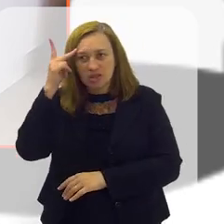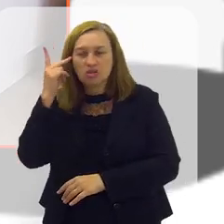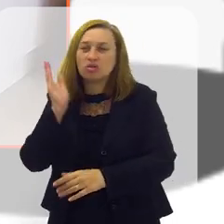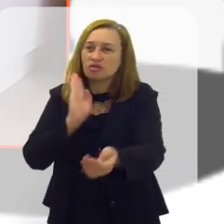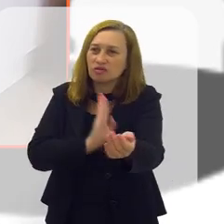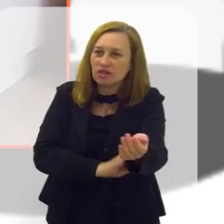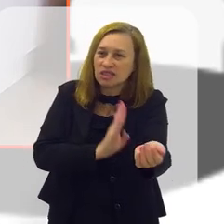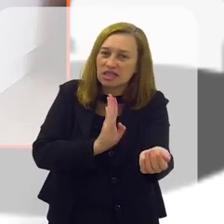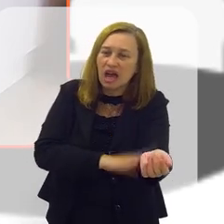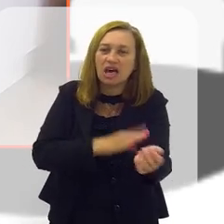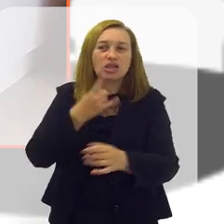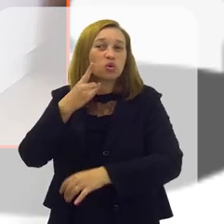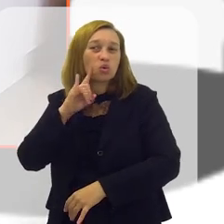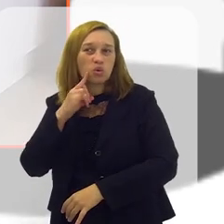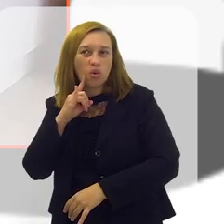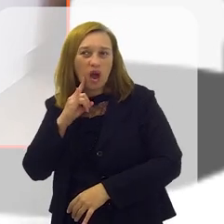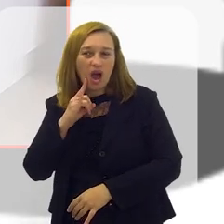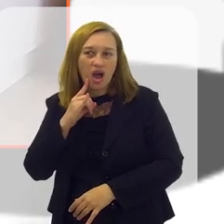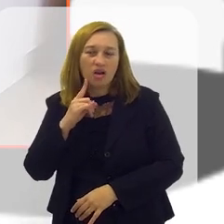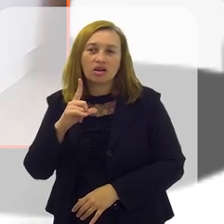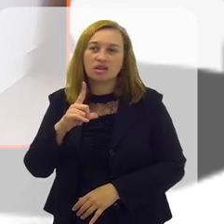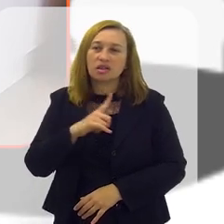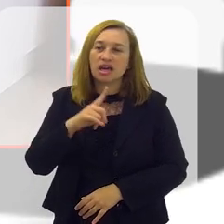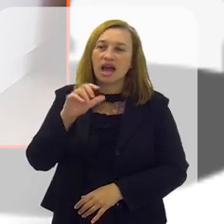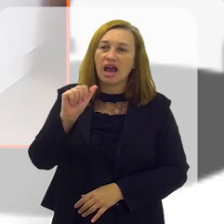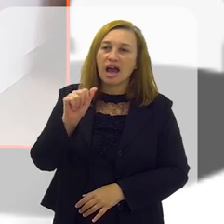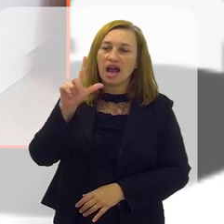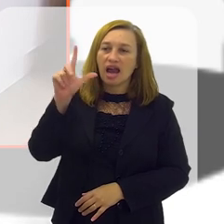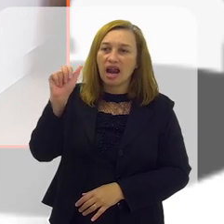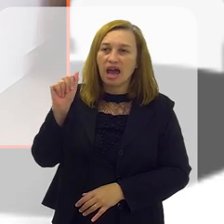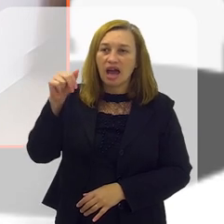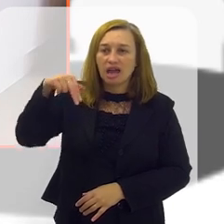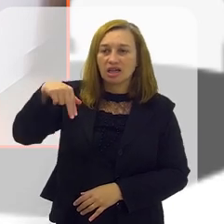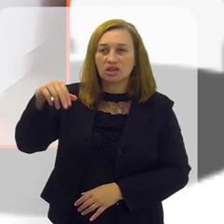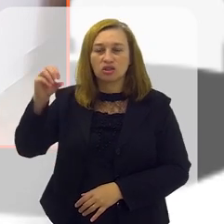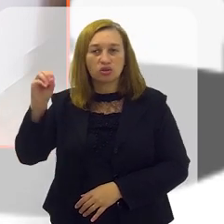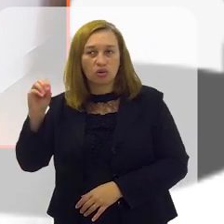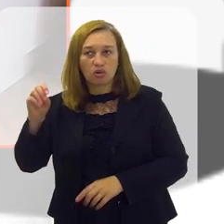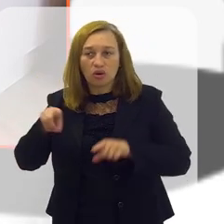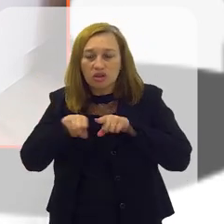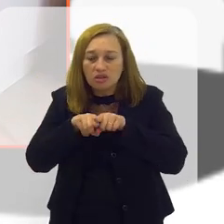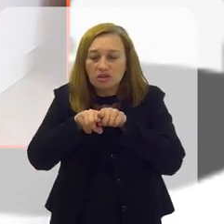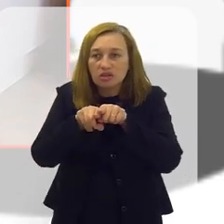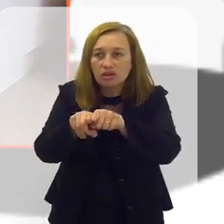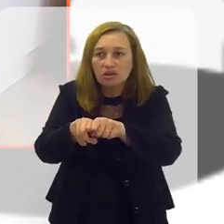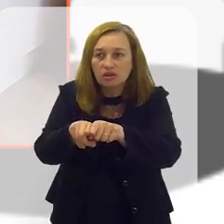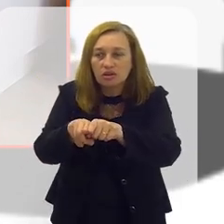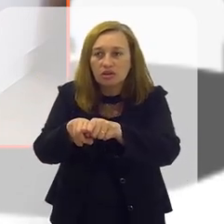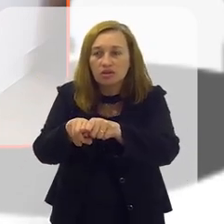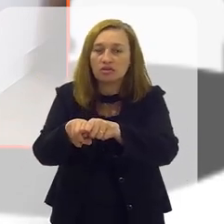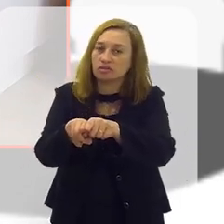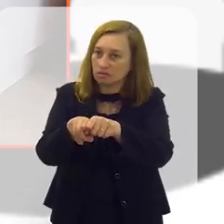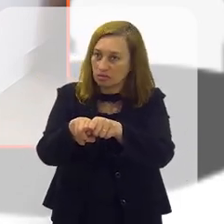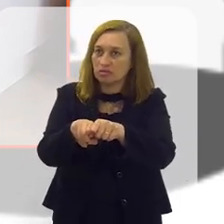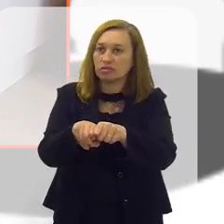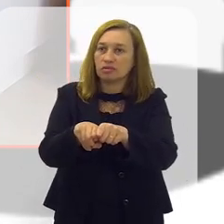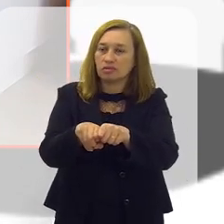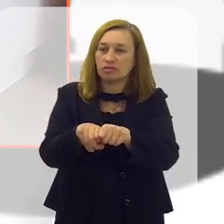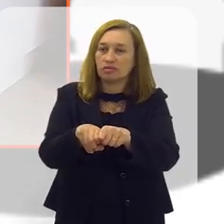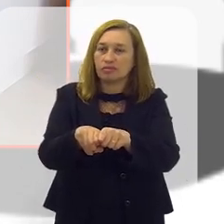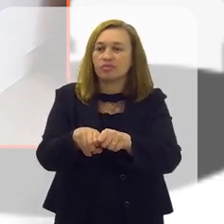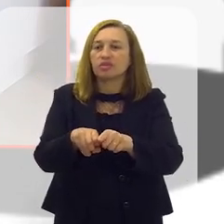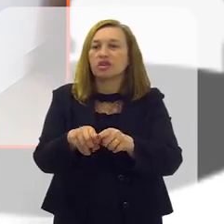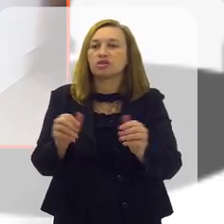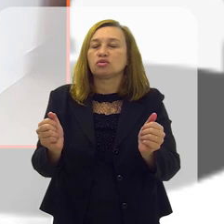de alcoólicos, existe o Al-Anon. Esse sim veio coladinho com Bill e Bob e